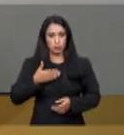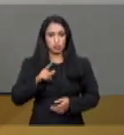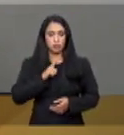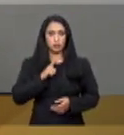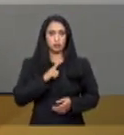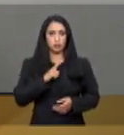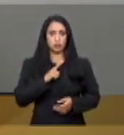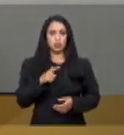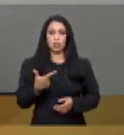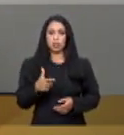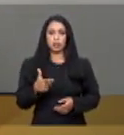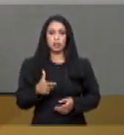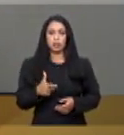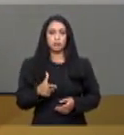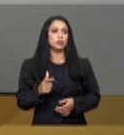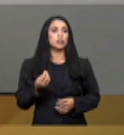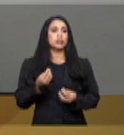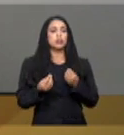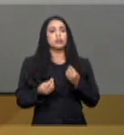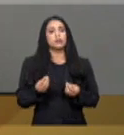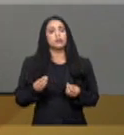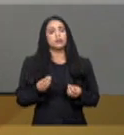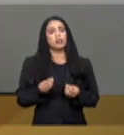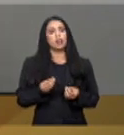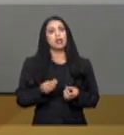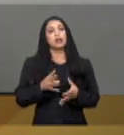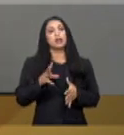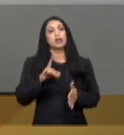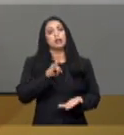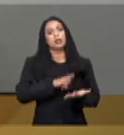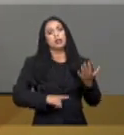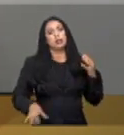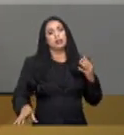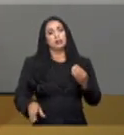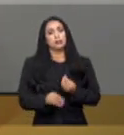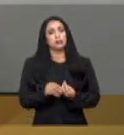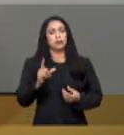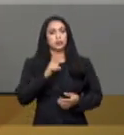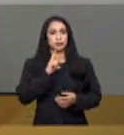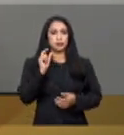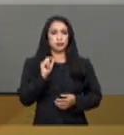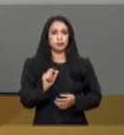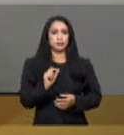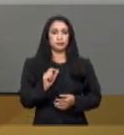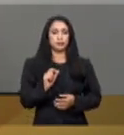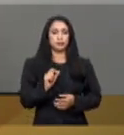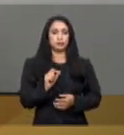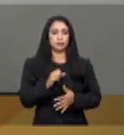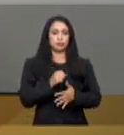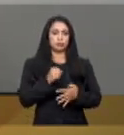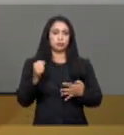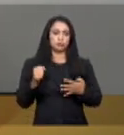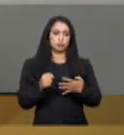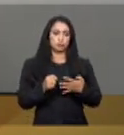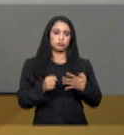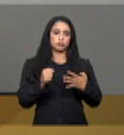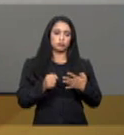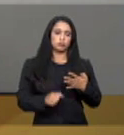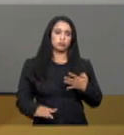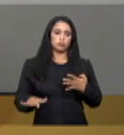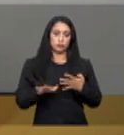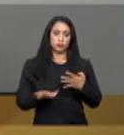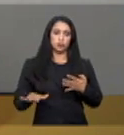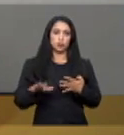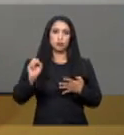vícios, não se há de cogitar de acolhimento dos embargos, porque se consolidou na jurisprudência deste Supremo Tribunal Federal